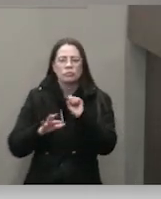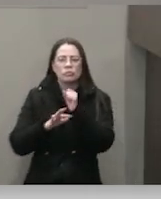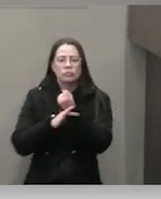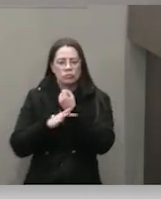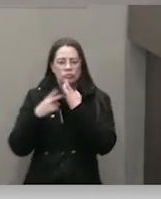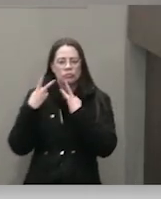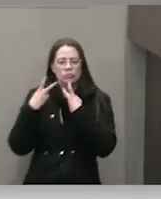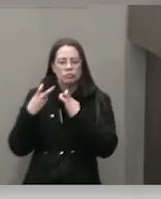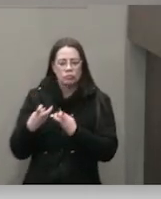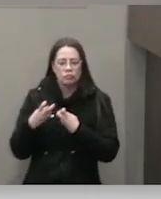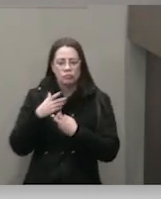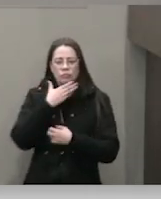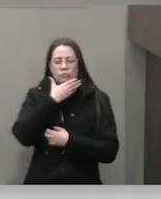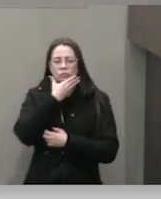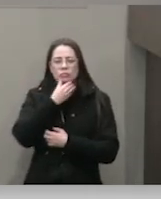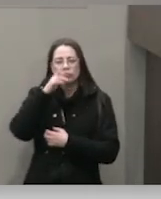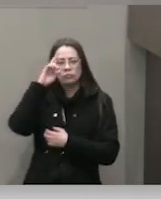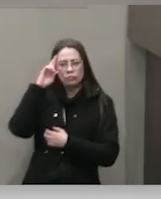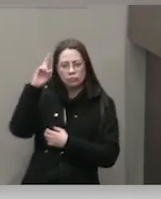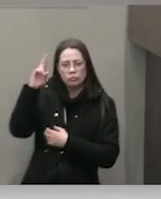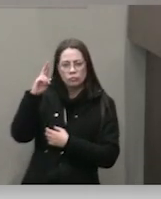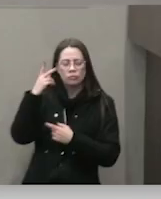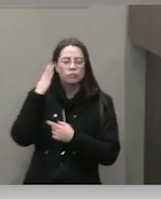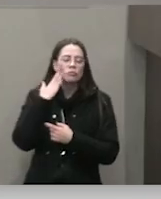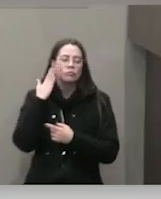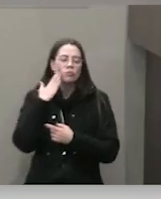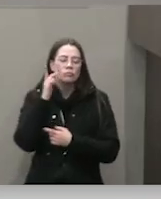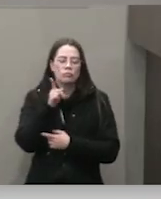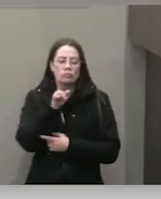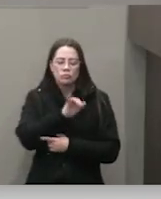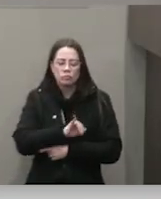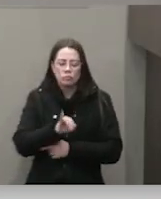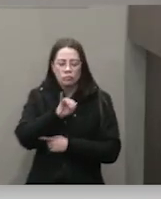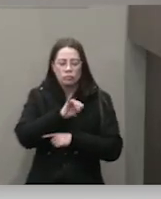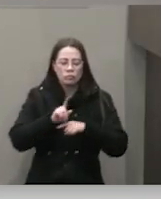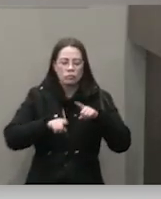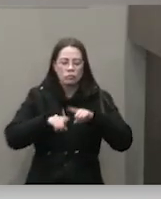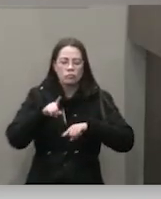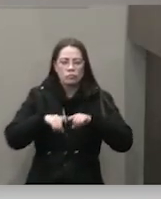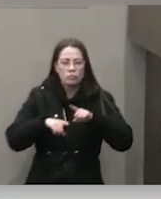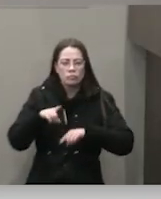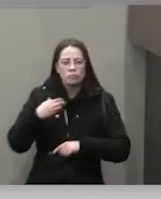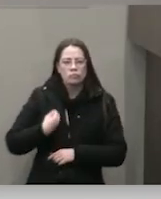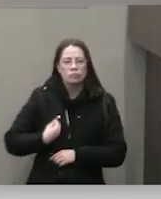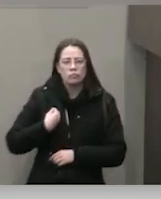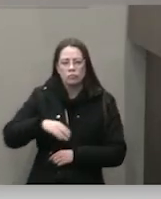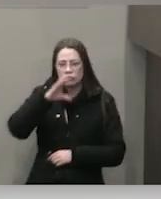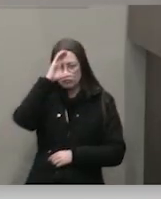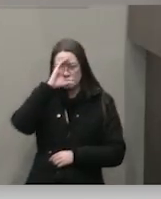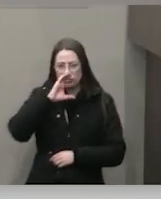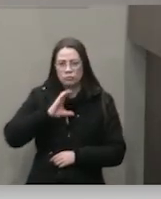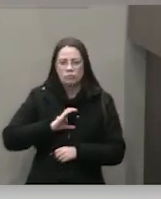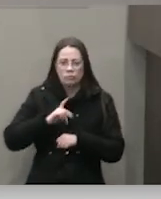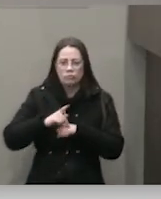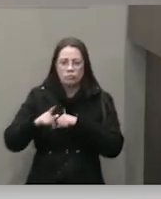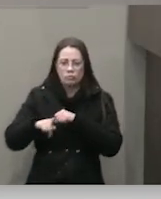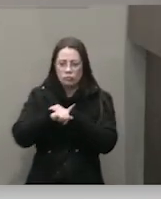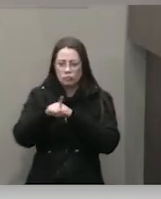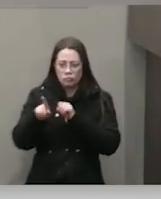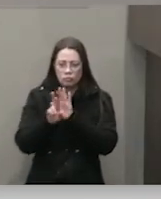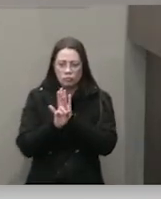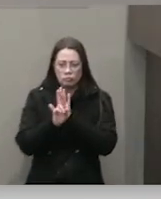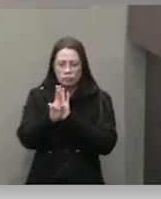por reconhecimento para os senhores. Porque sabemos a importância e a peça fundamental na vida do cidadão passofundense que vocês